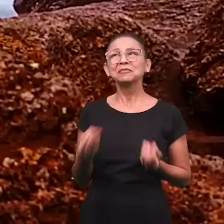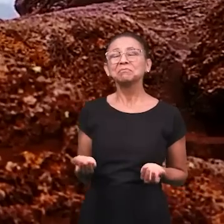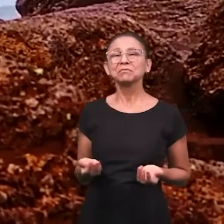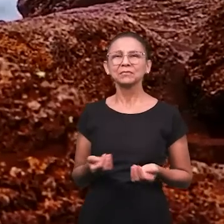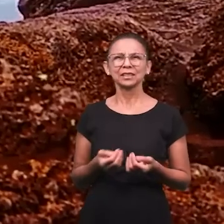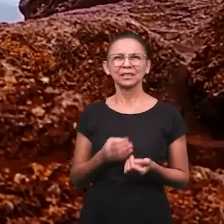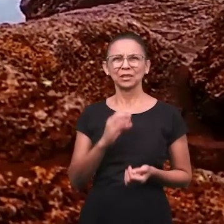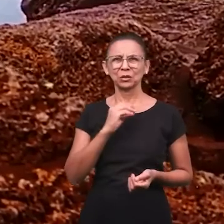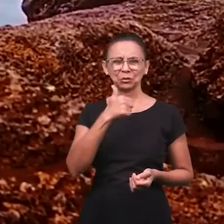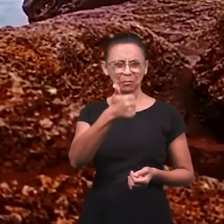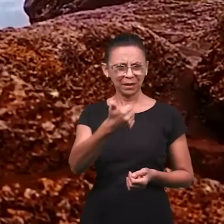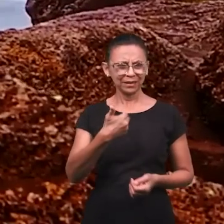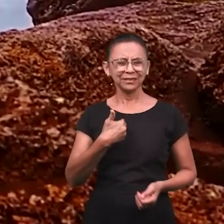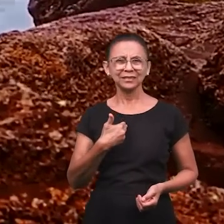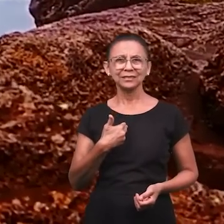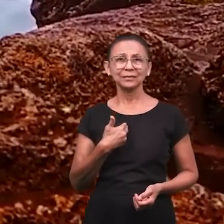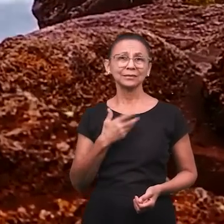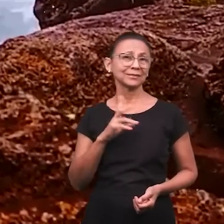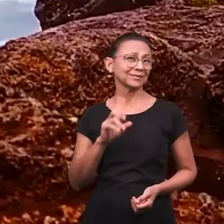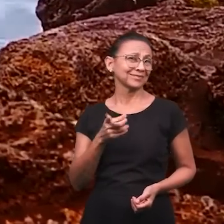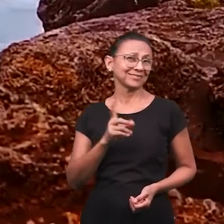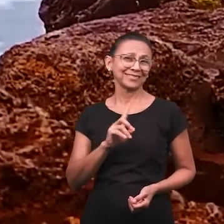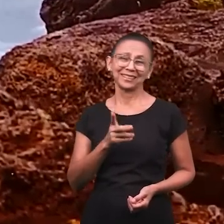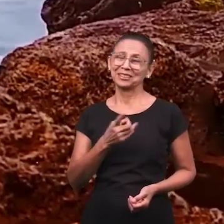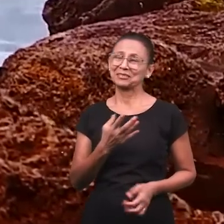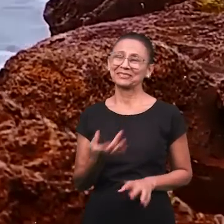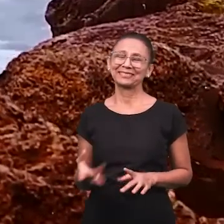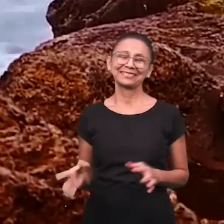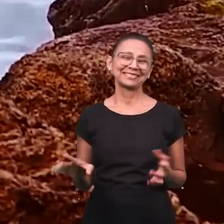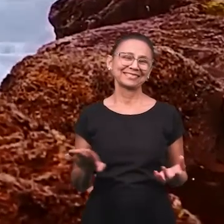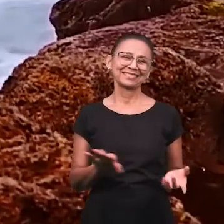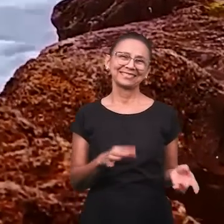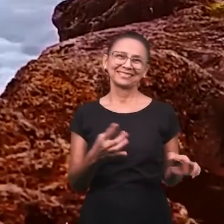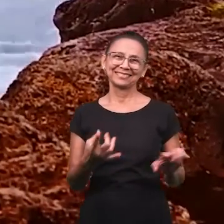não é porque tudo em mim vai